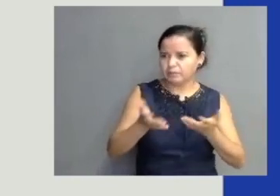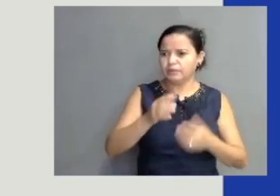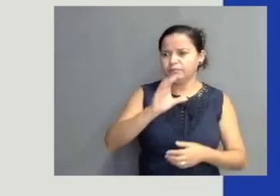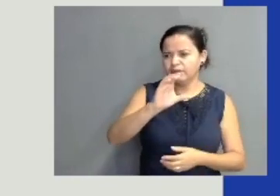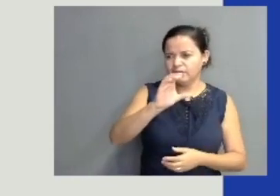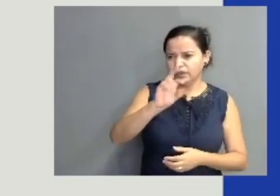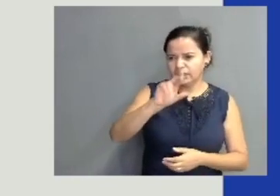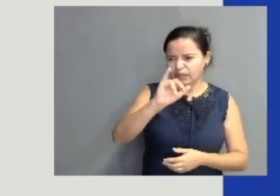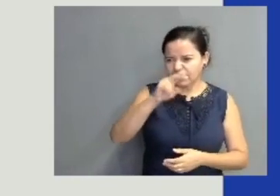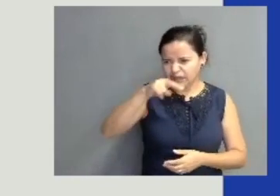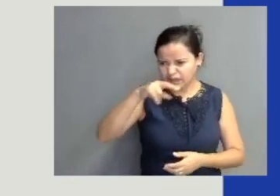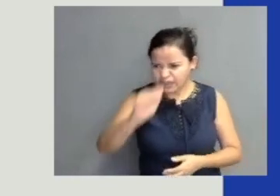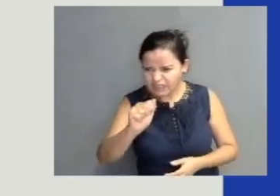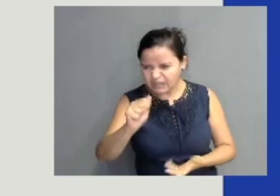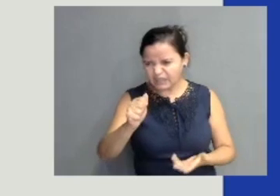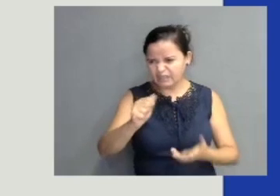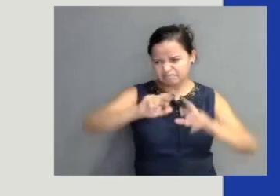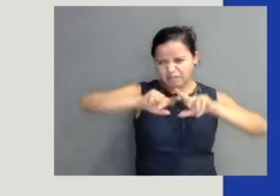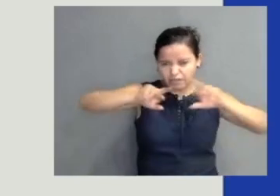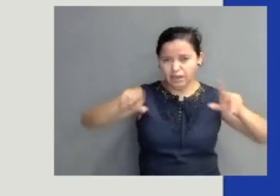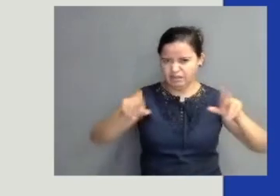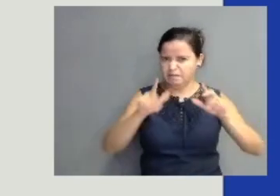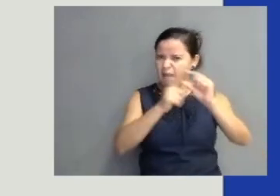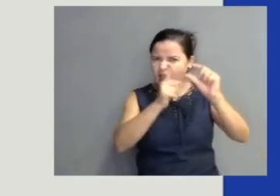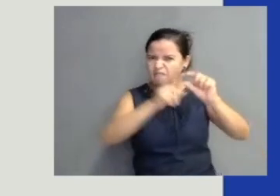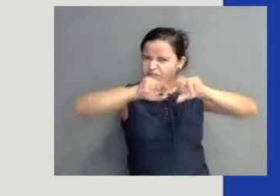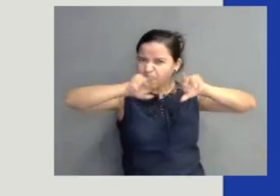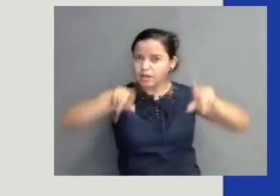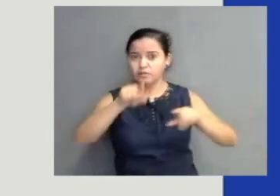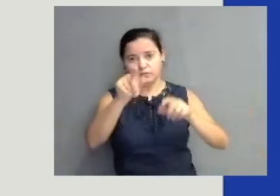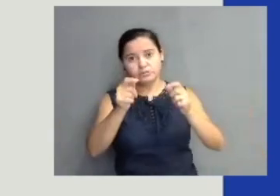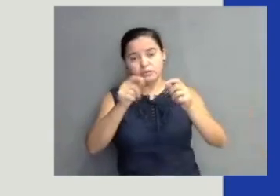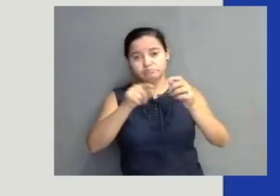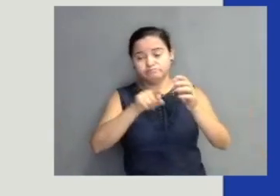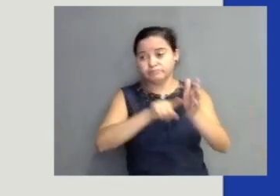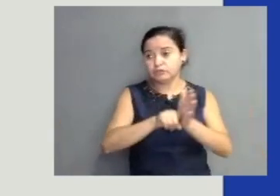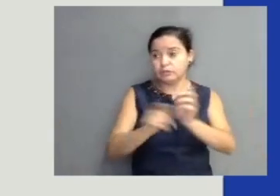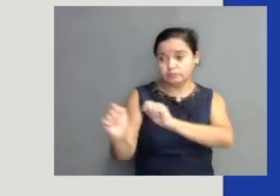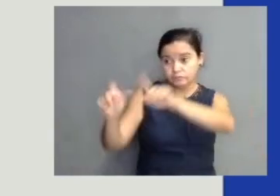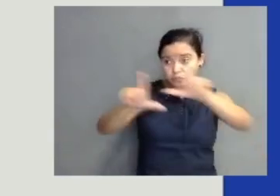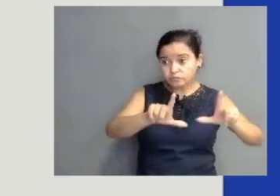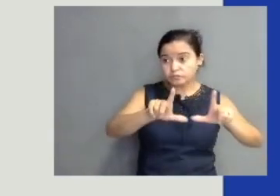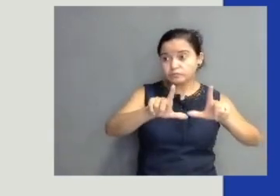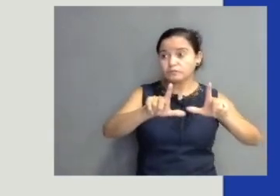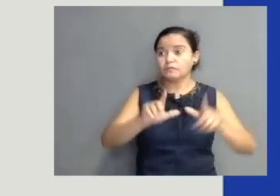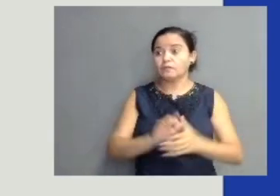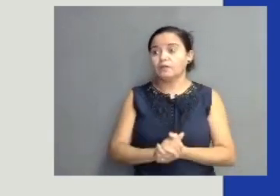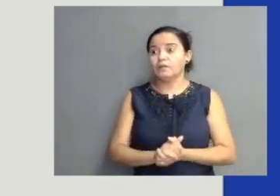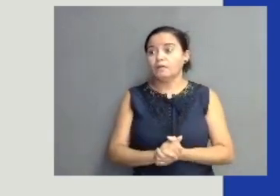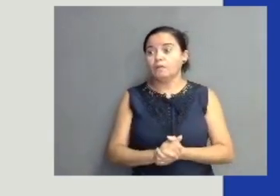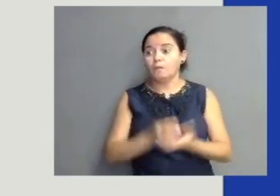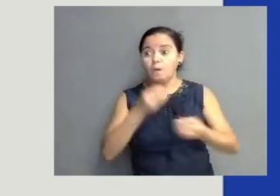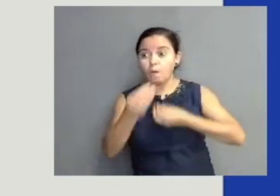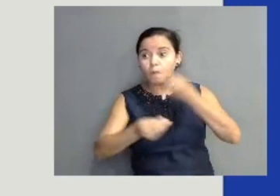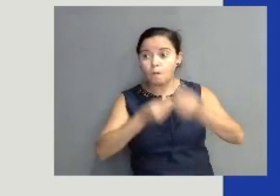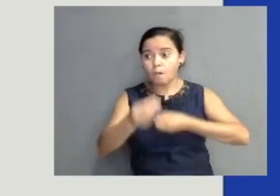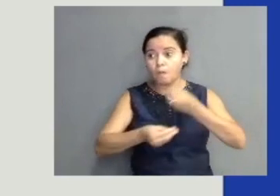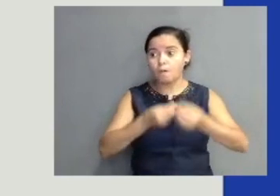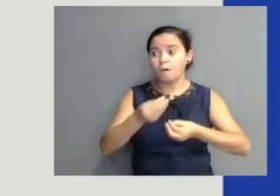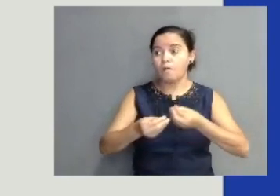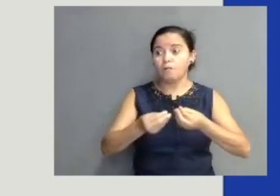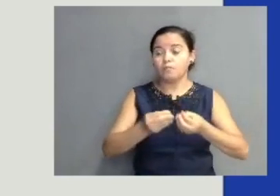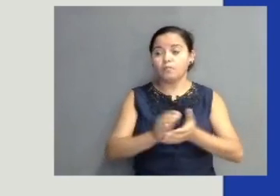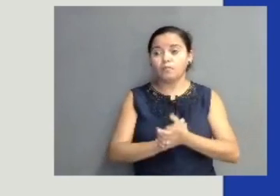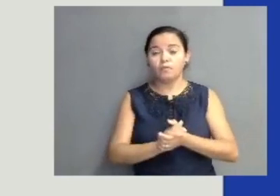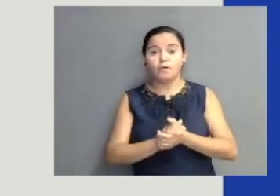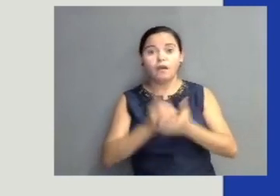outros animais, certo? Vamos passar aqui para a gente ir falando um pouquinho sobre esses recursos